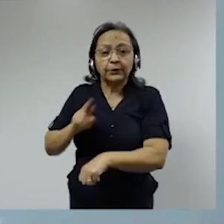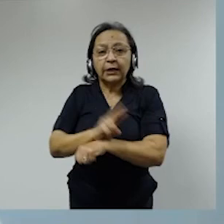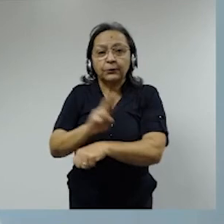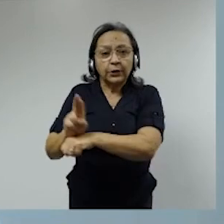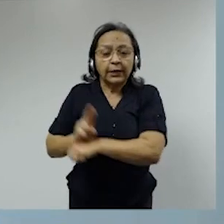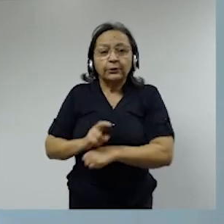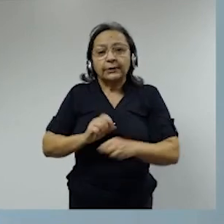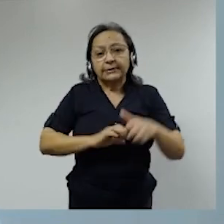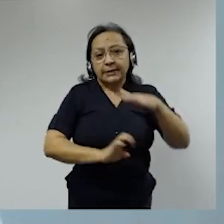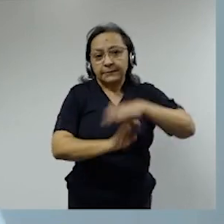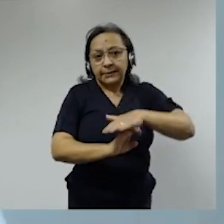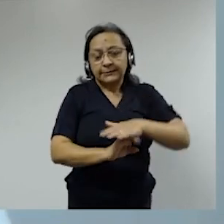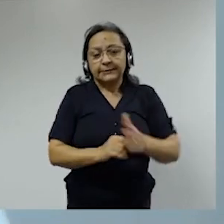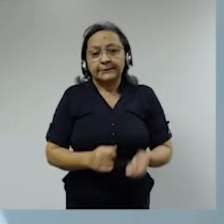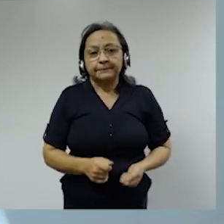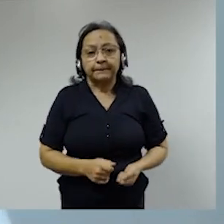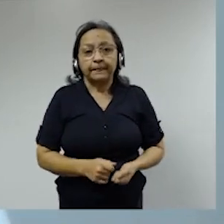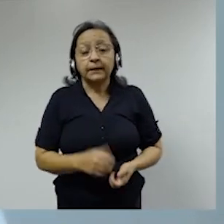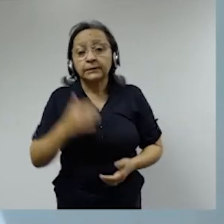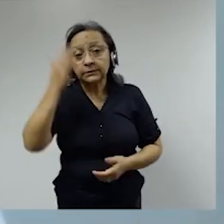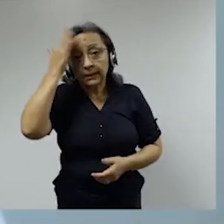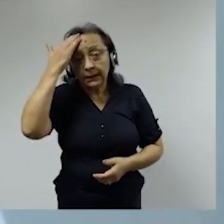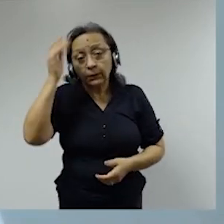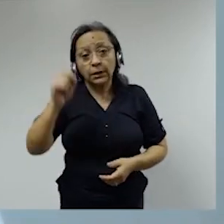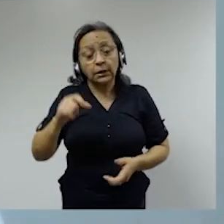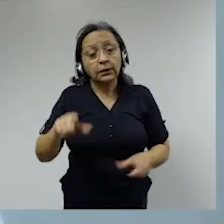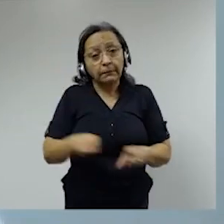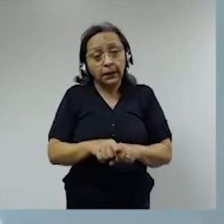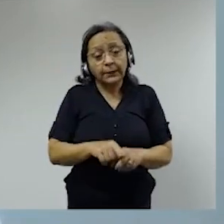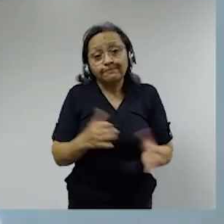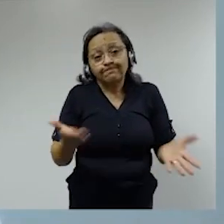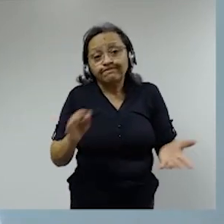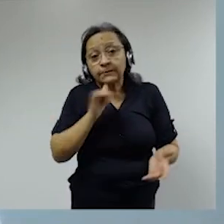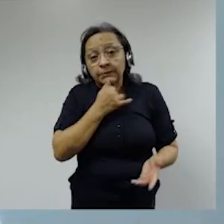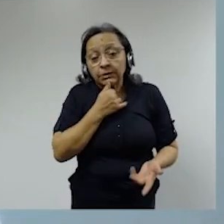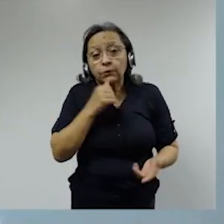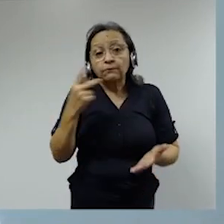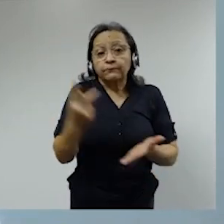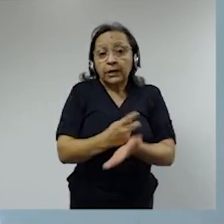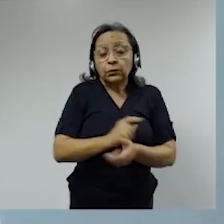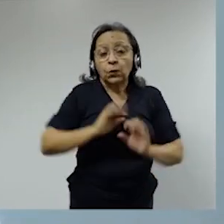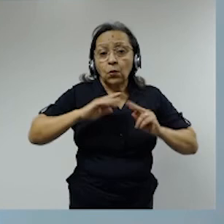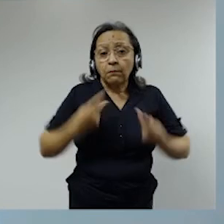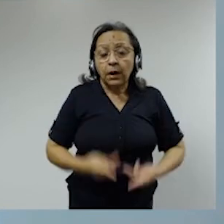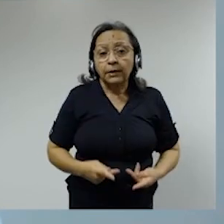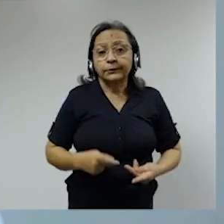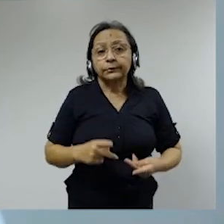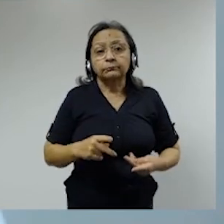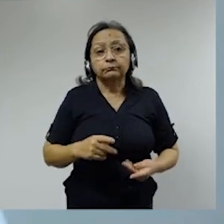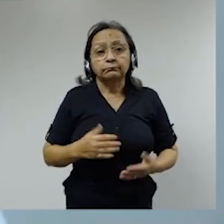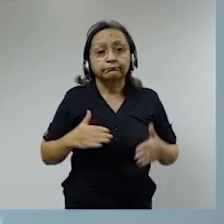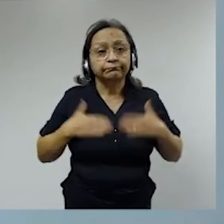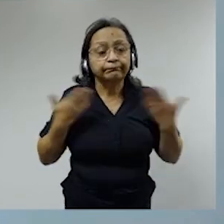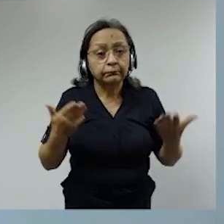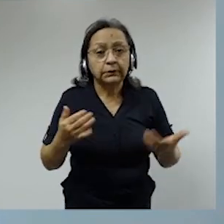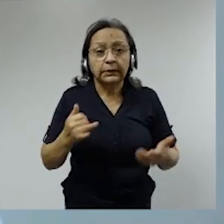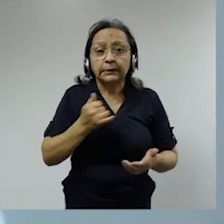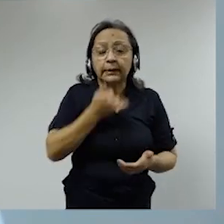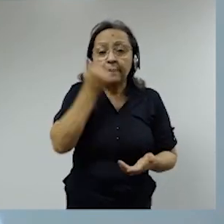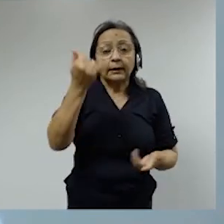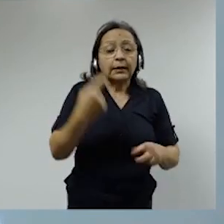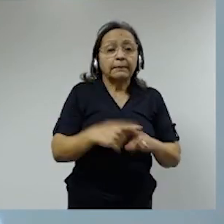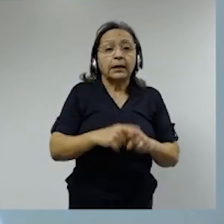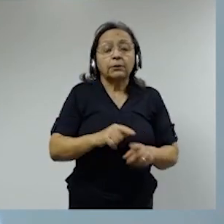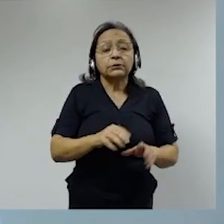temporário de suas atividades. Sabemos que força maior é o fato humano extraordinário, imprevisto, inevitável, alheio ou externo